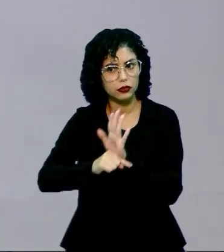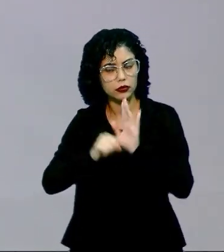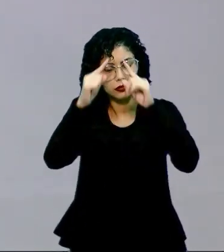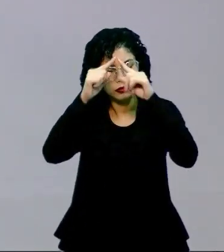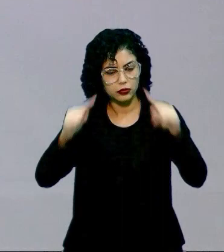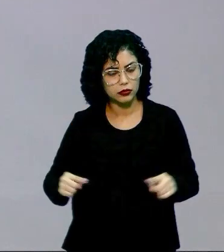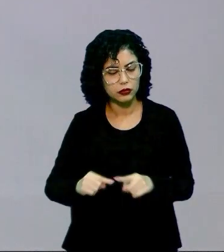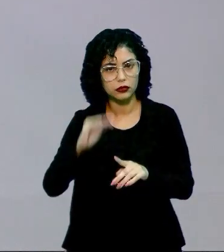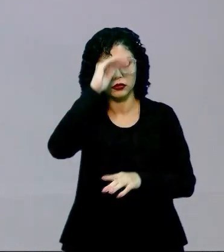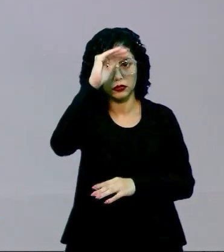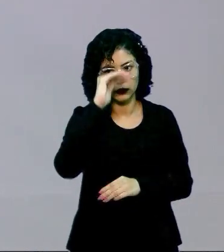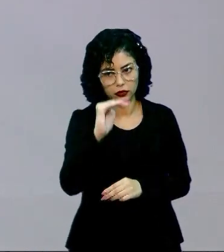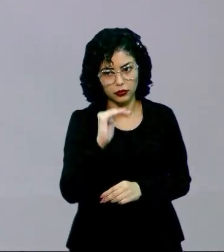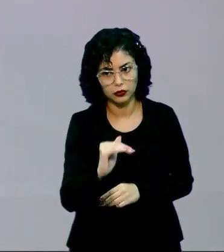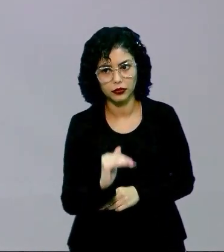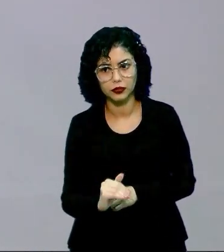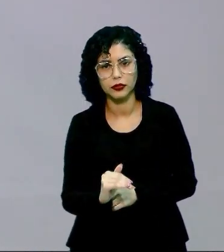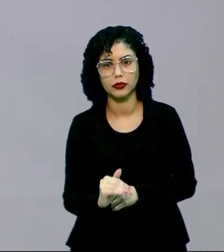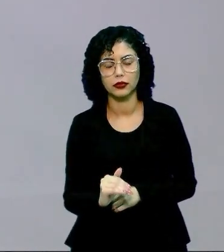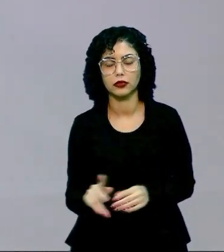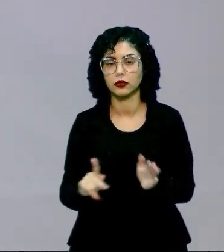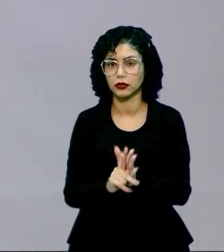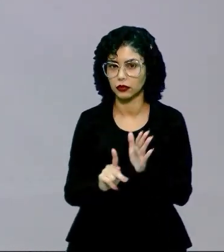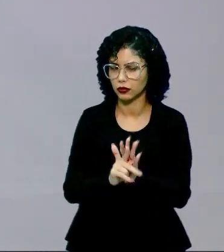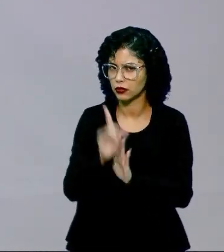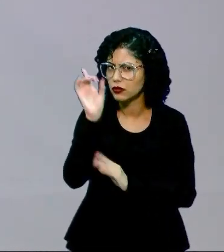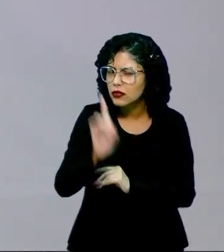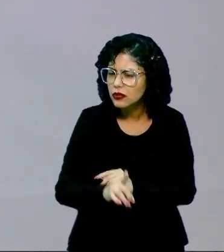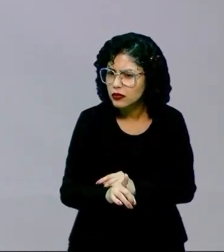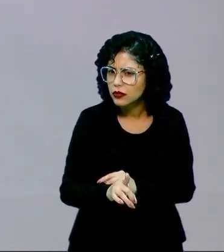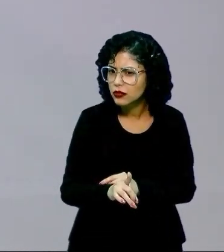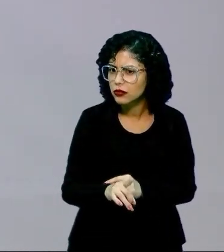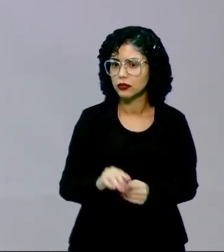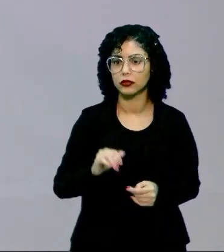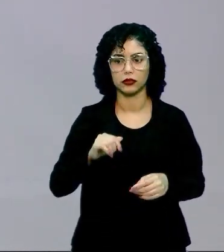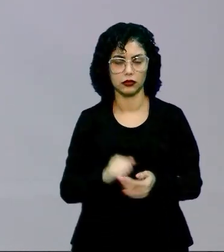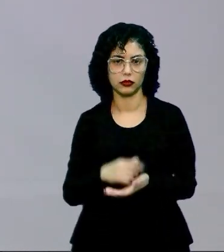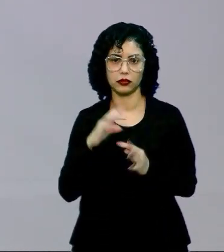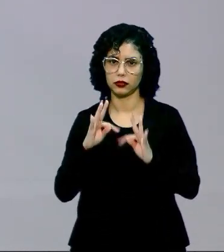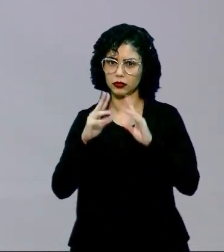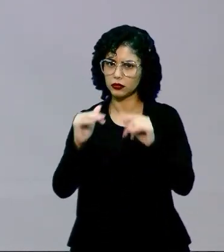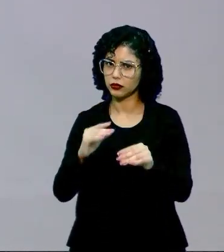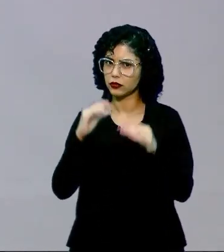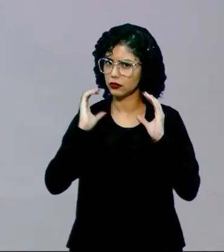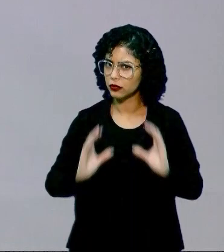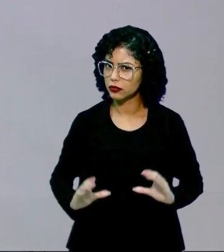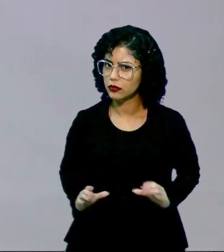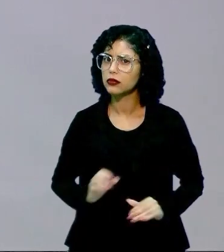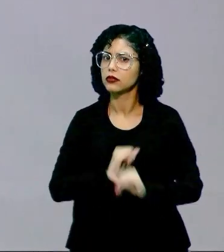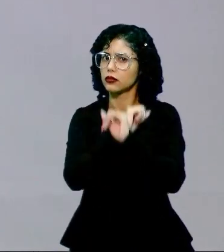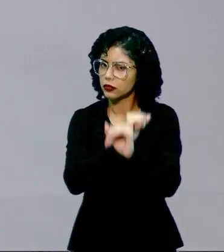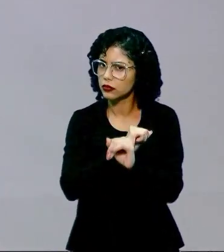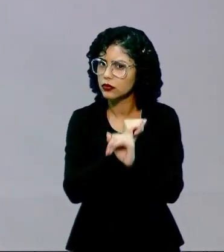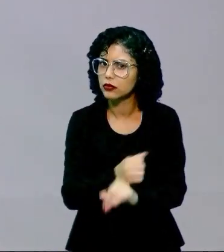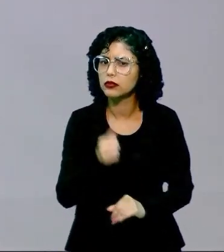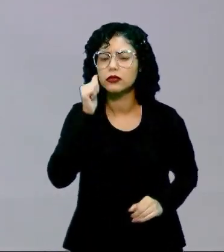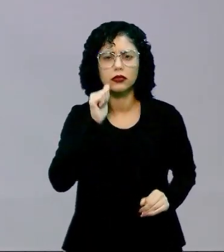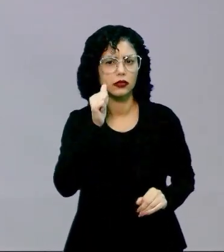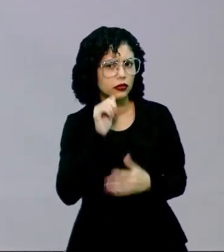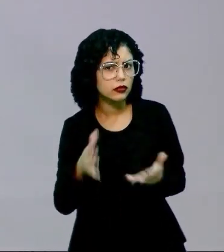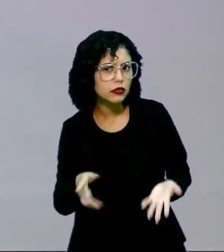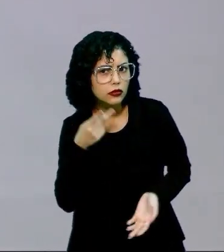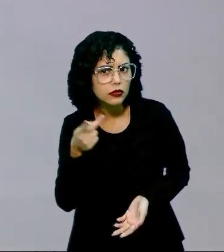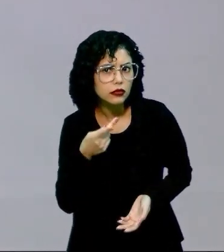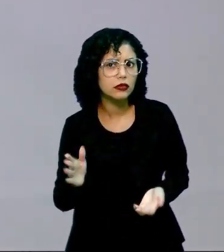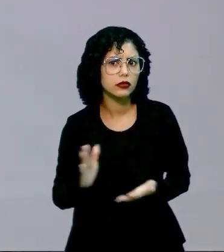vocês? Né, daquela pirâmide lá? Todos tinham os mesmos direitos, né? Todos eram cidadãos, os escravos. E as mulheres? Eu